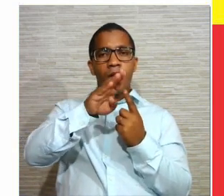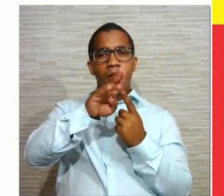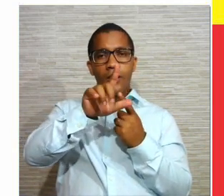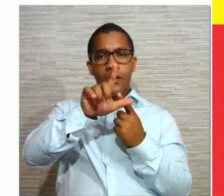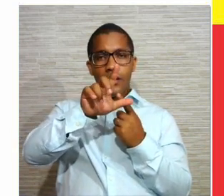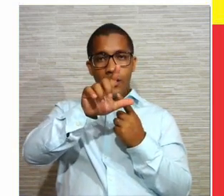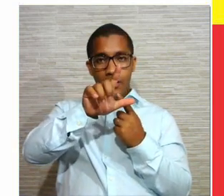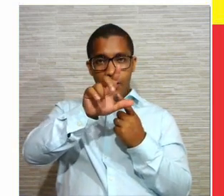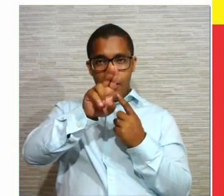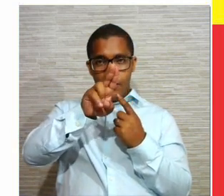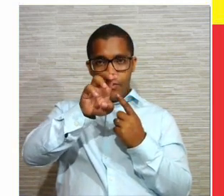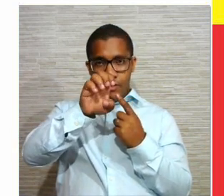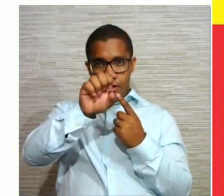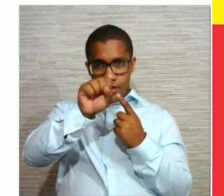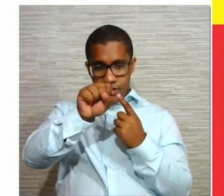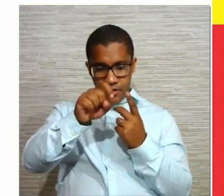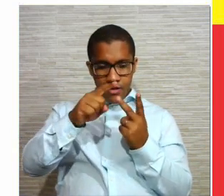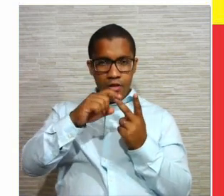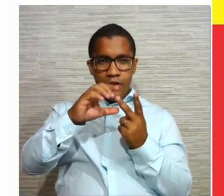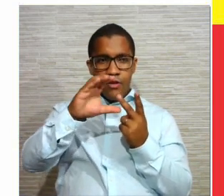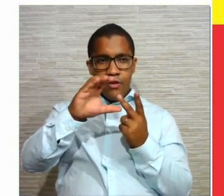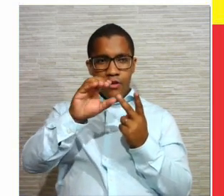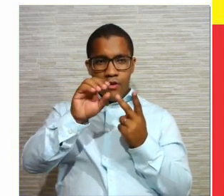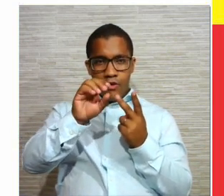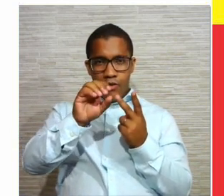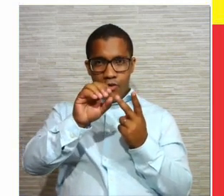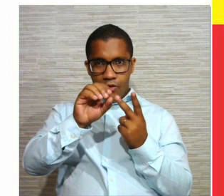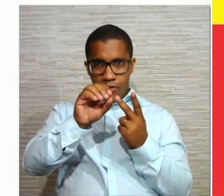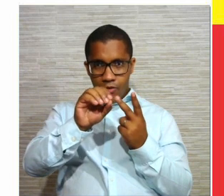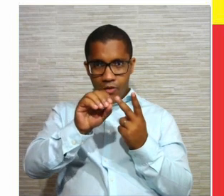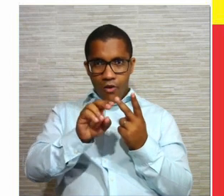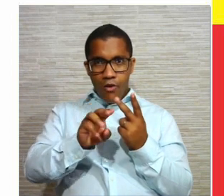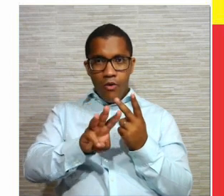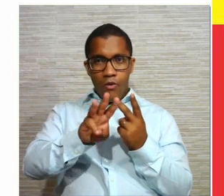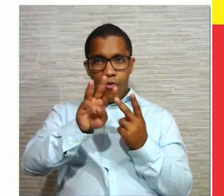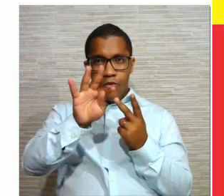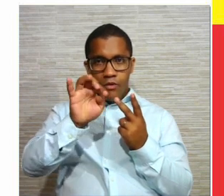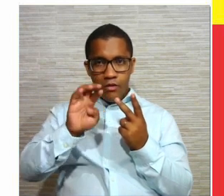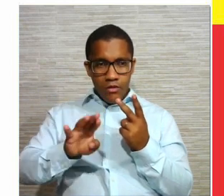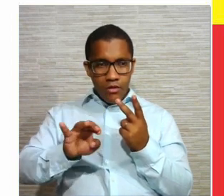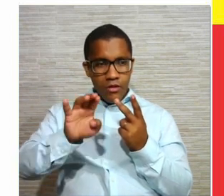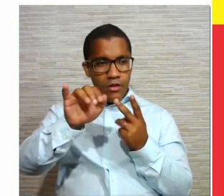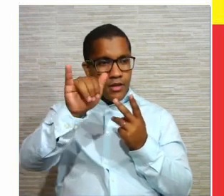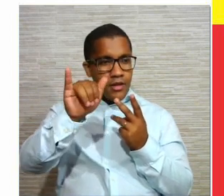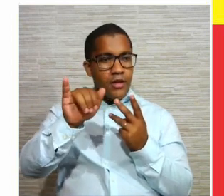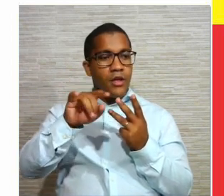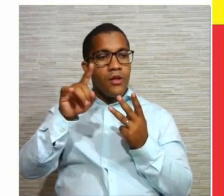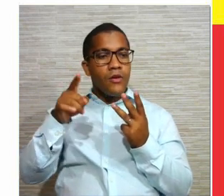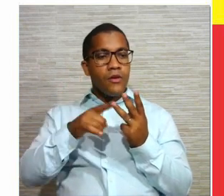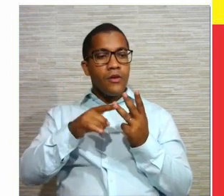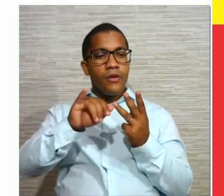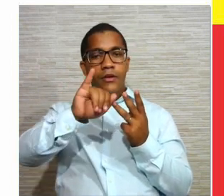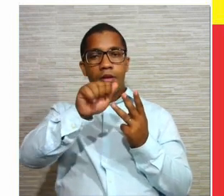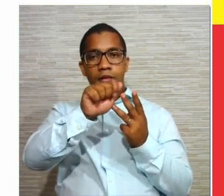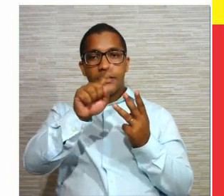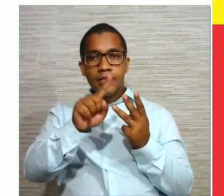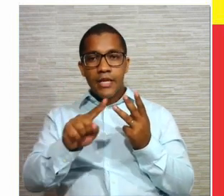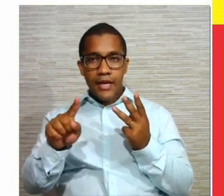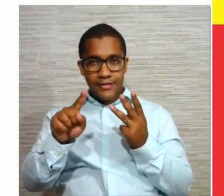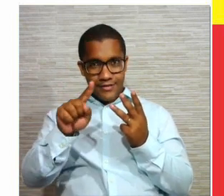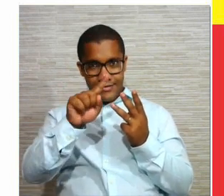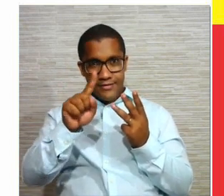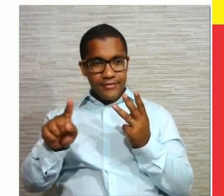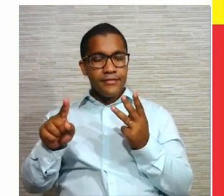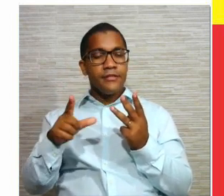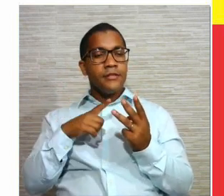Unidos, o country e o jazz. O jazz também, principalmente o jazz e o blues, eles são a base do